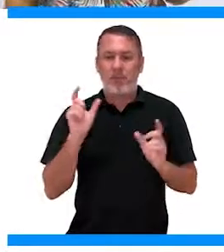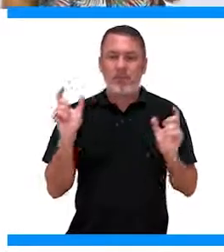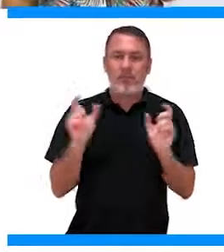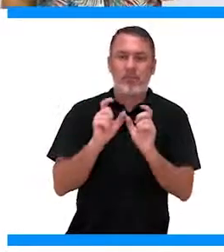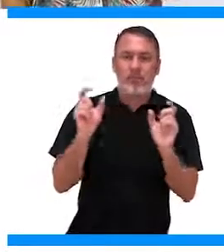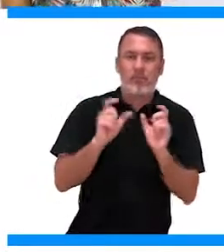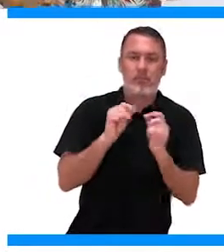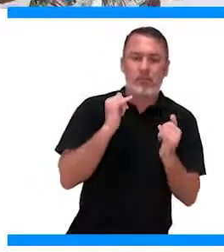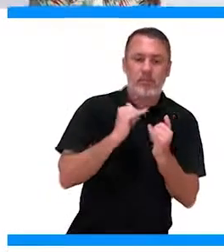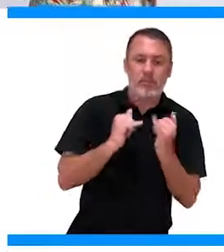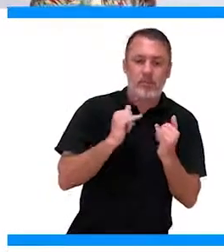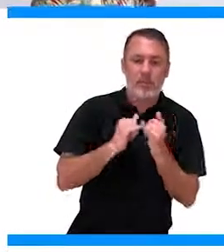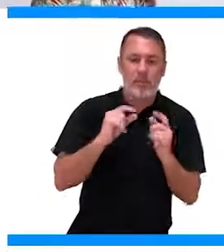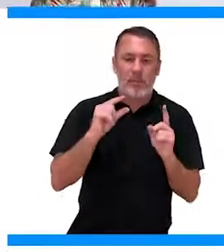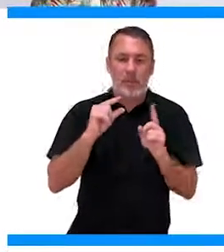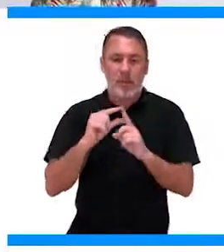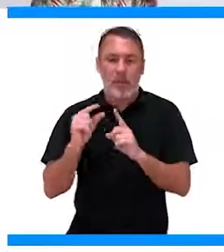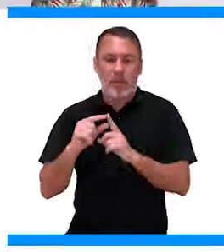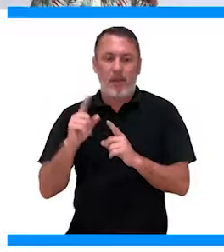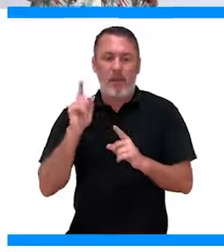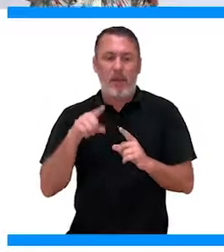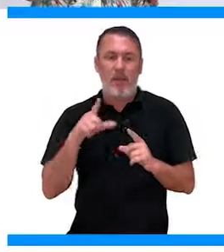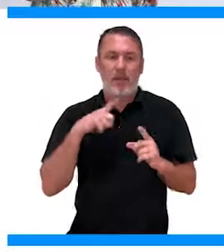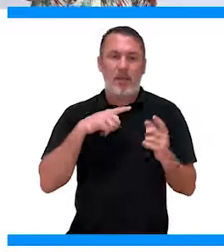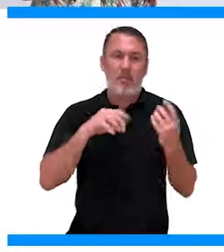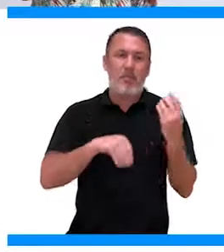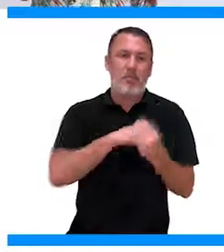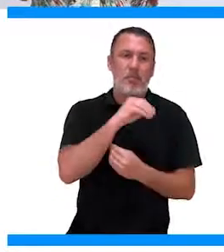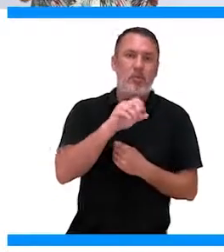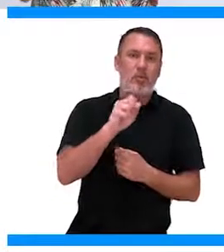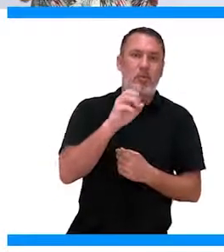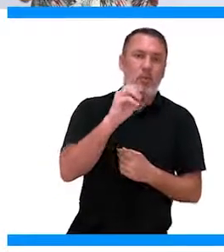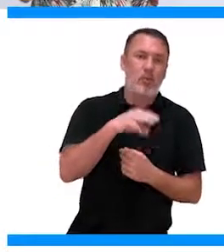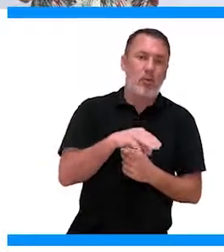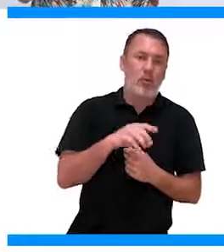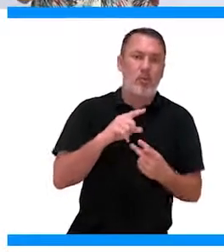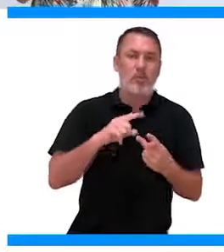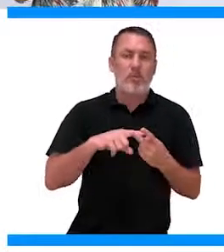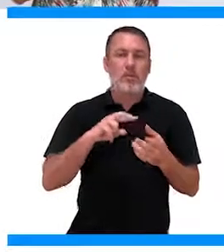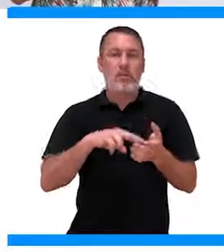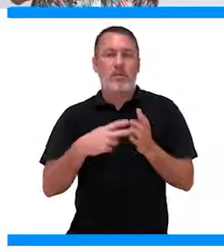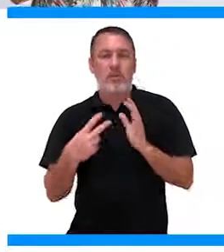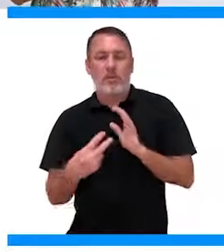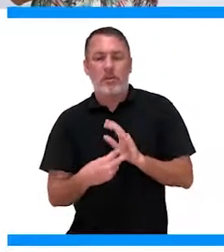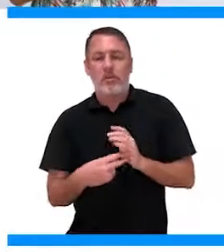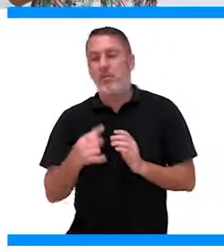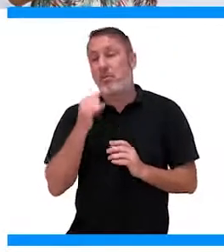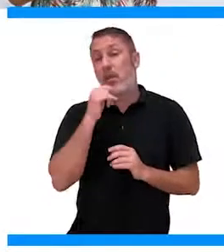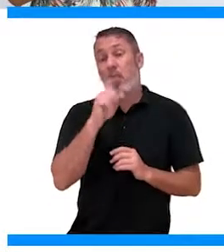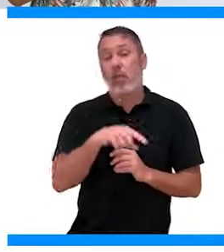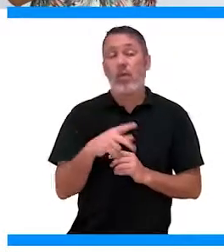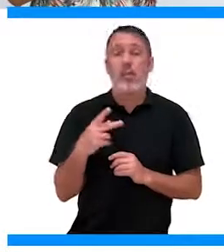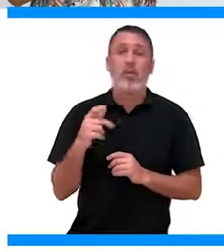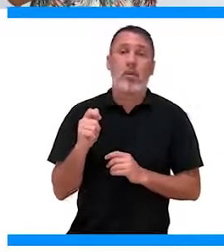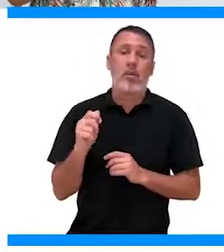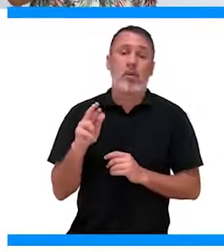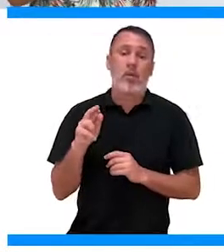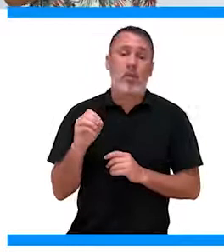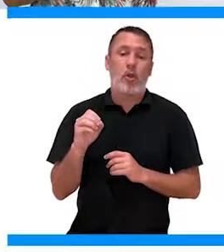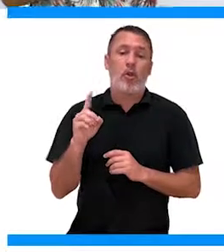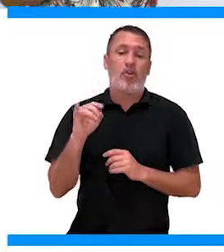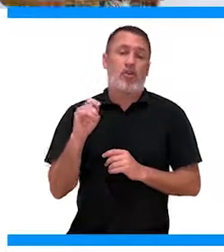gráfica entre as palavras. Então, tem a relação entre o som e o significado, né? E tem a ver com parônimos,